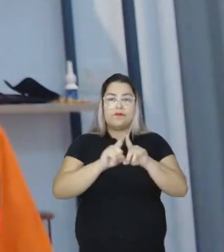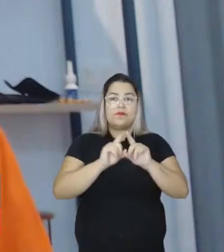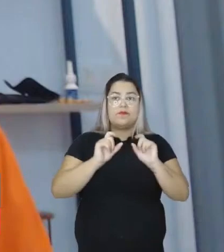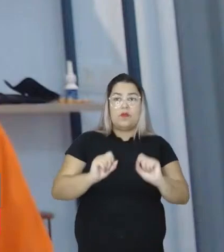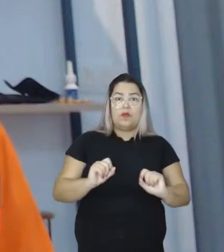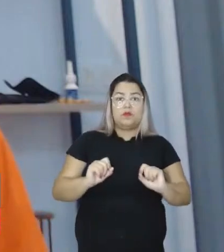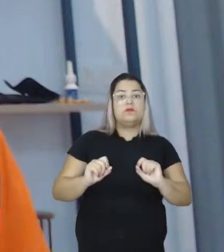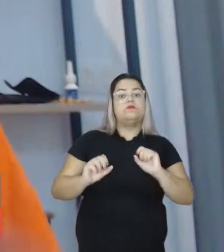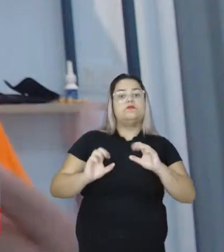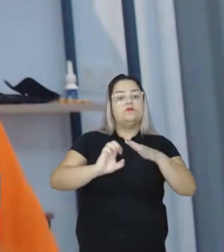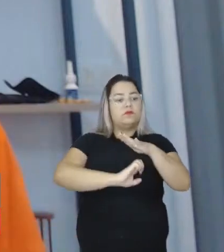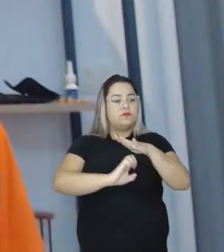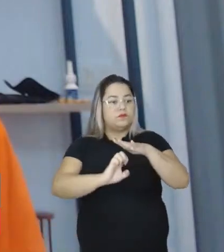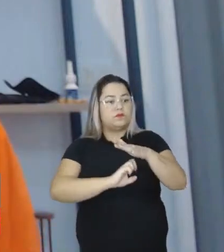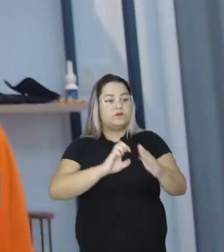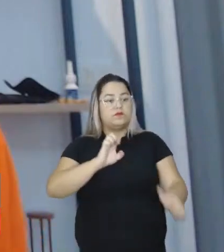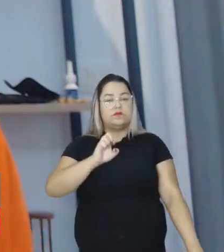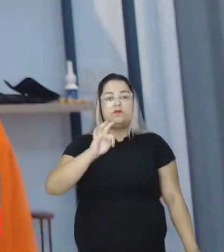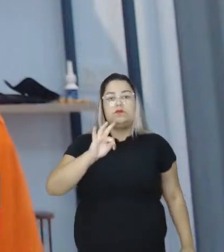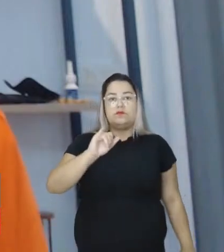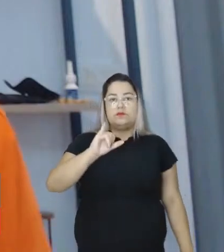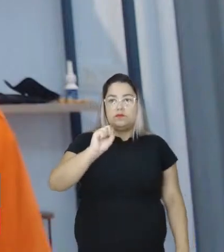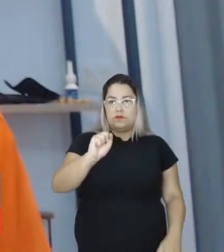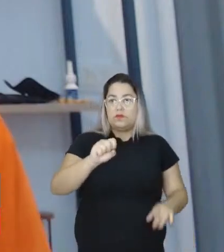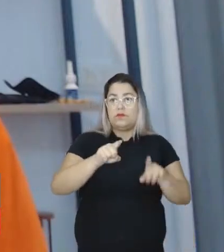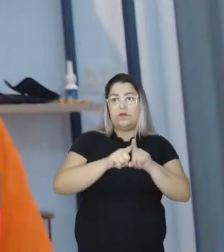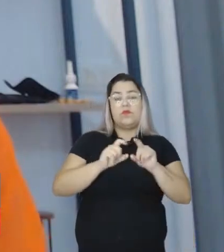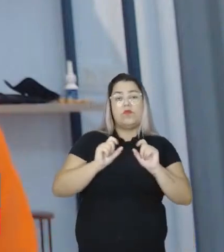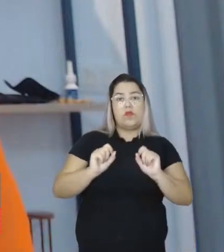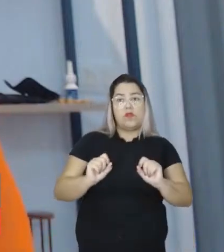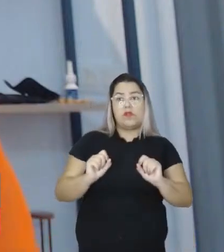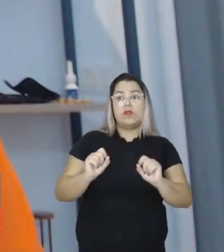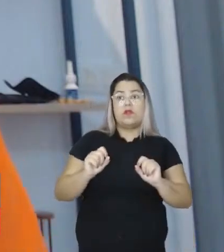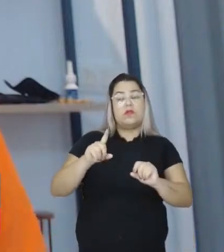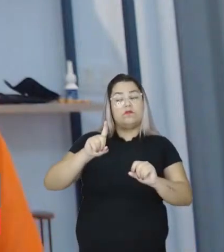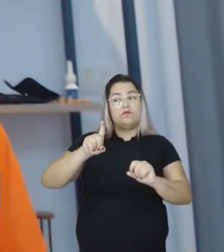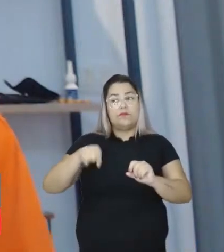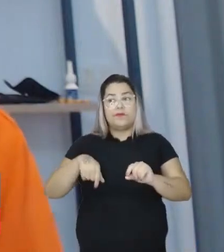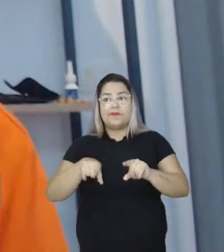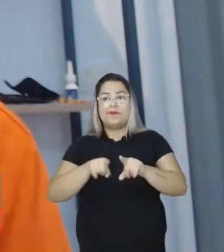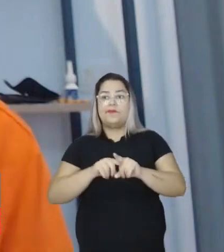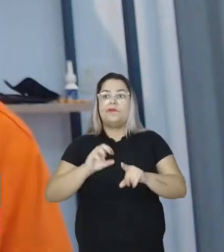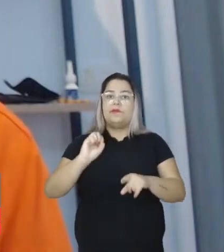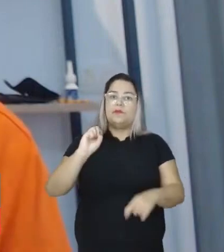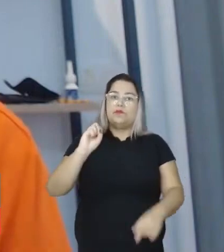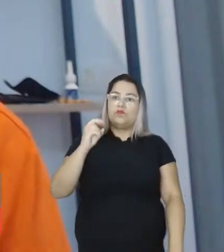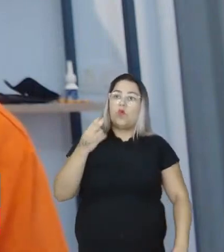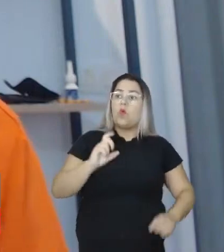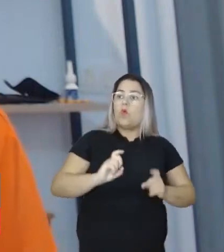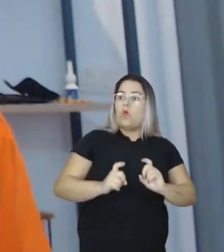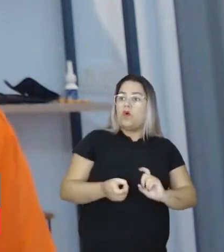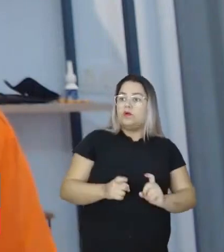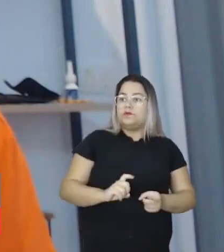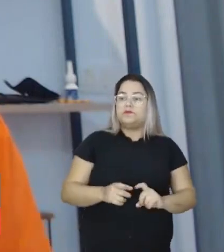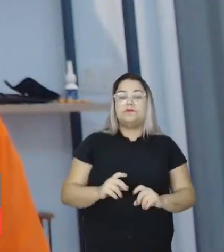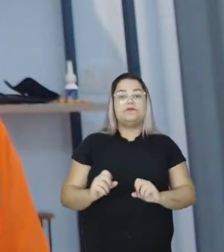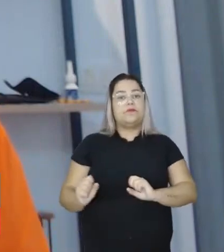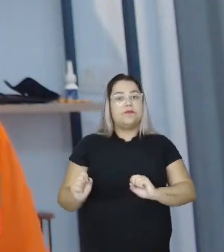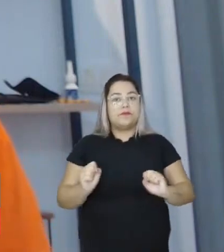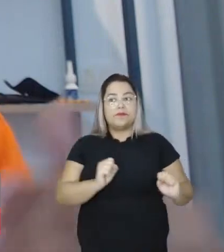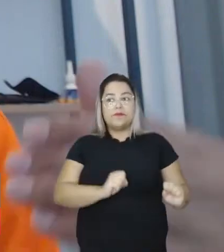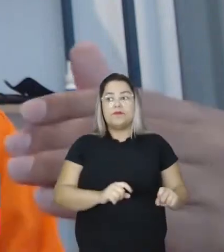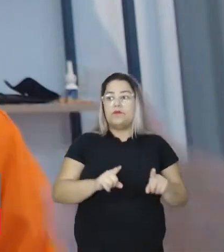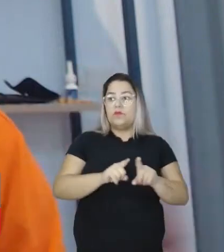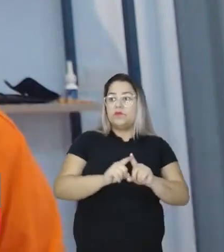das empresas estatais e fere a negociação coletiva, seja via um ato administrativo do Poder Executivo,